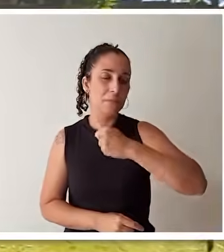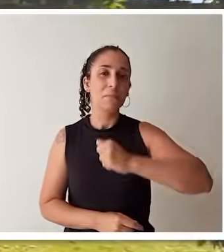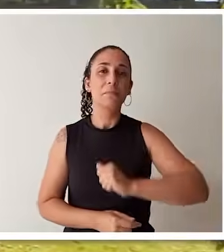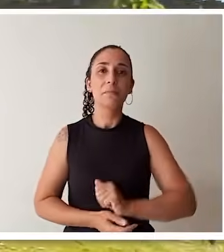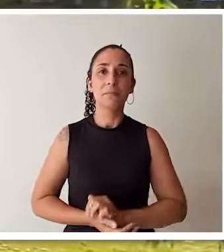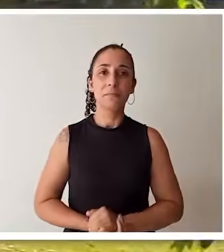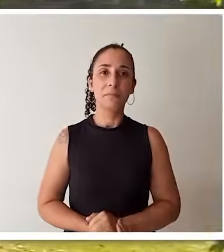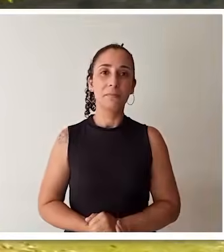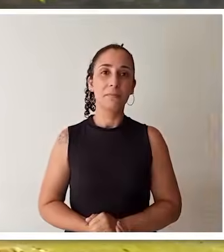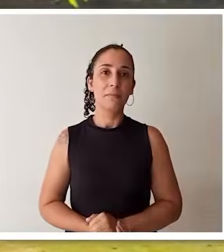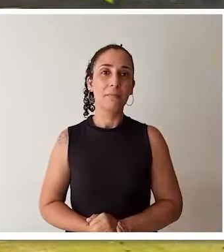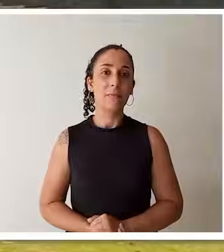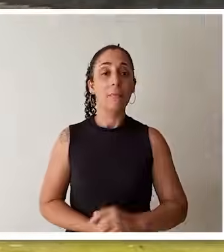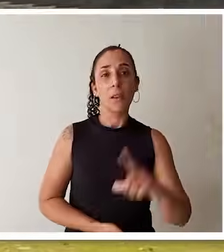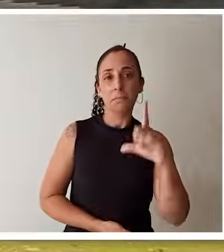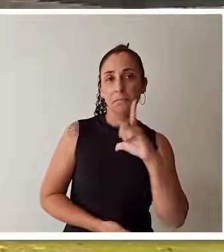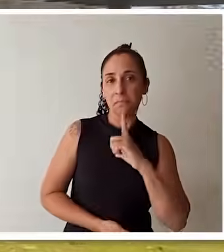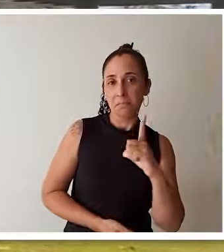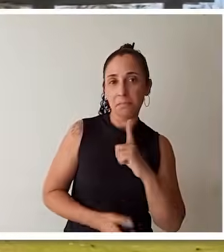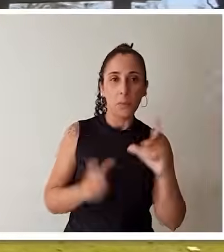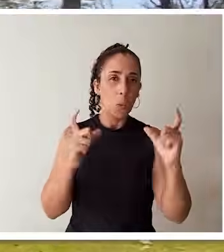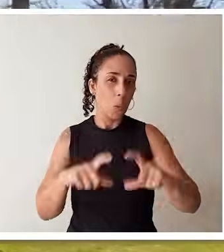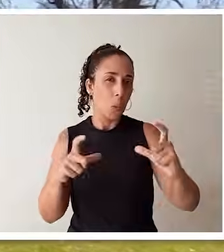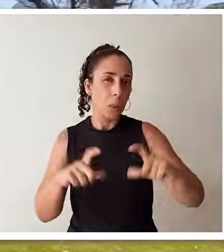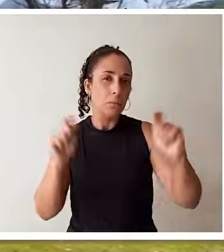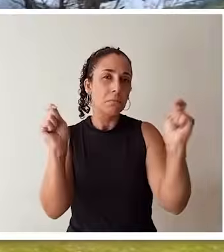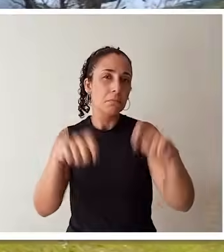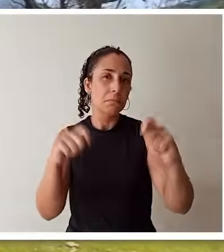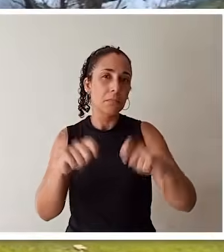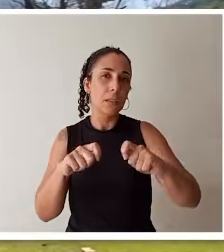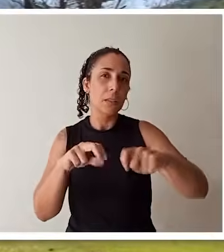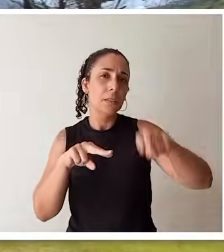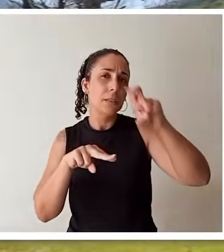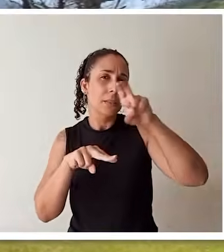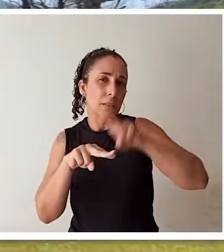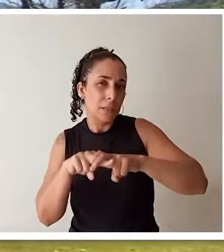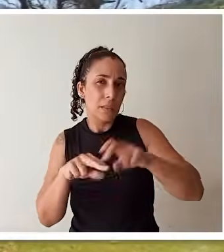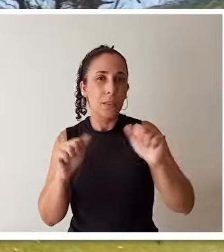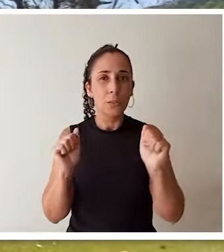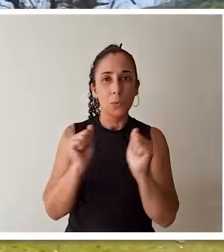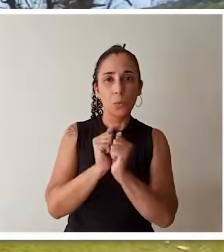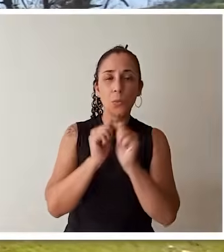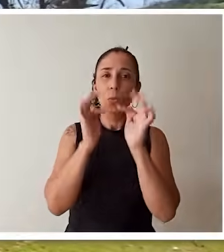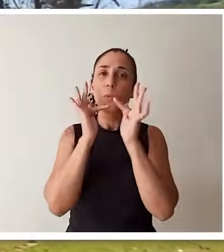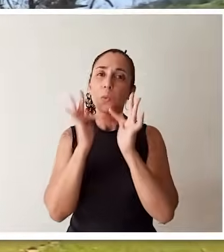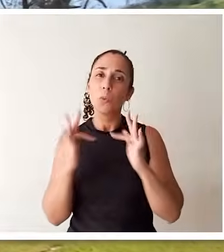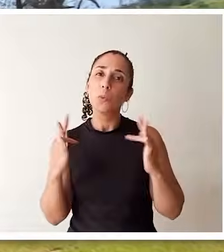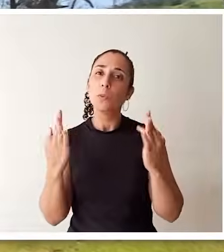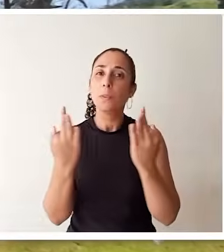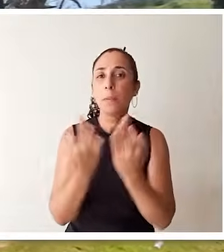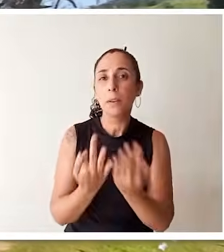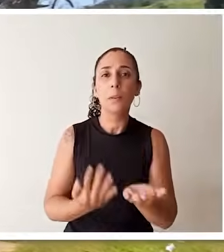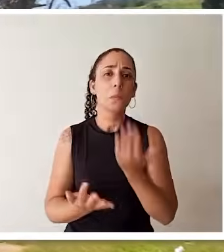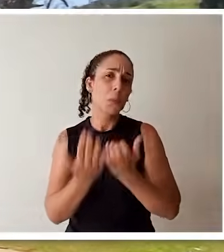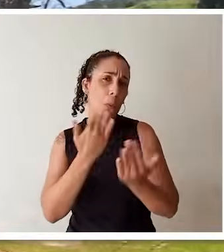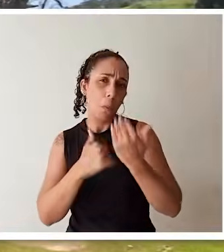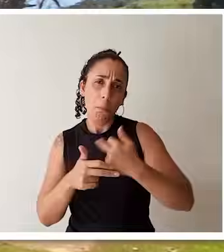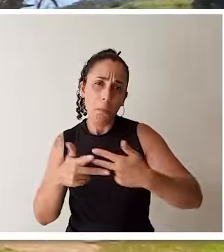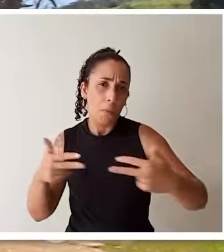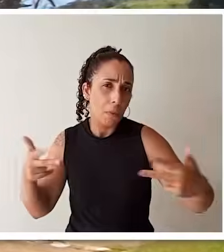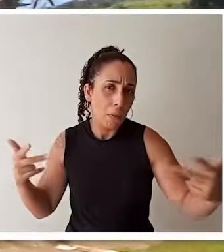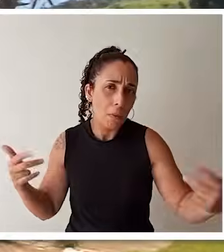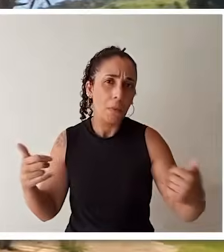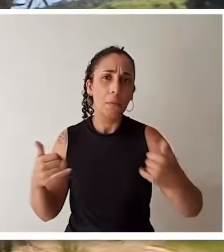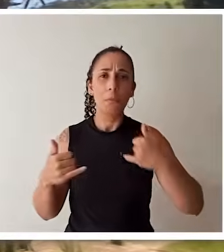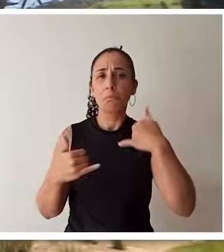tira o mérito do lugar. É lindo. Tem uma pérgola aqui com as mesinhas e os bancos para você sentar com a família,